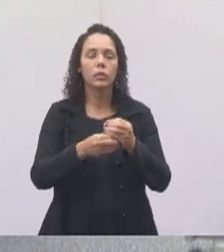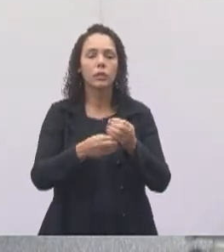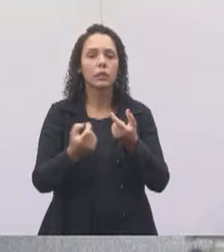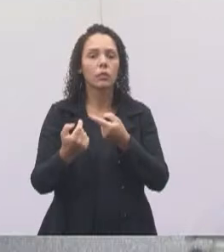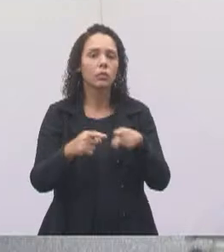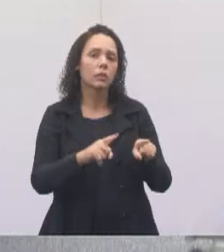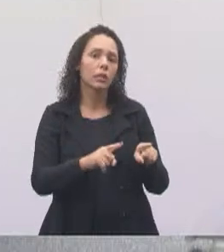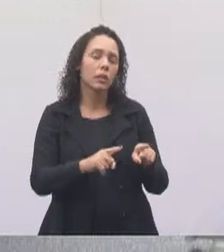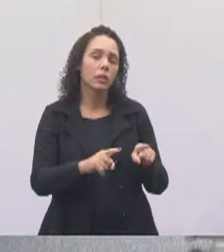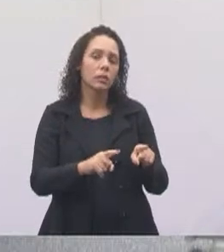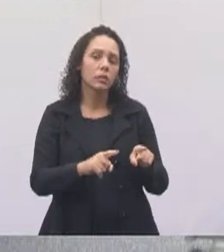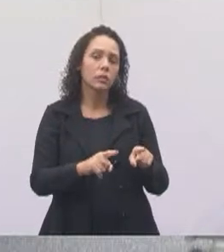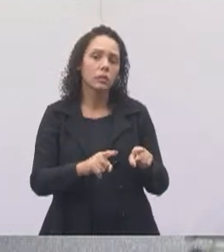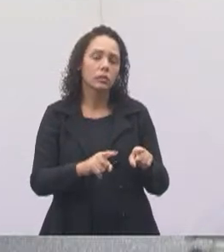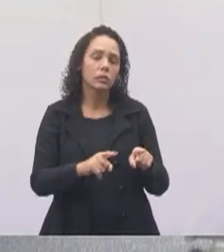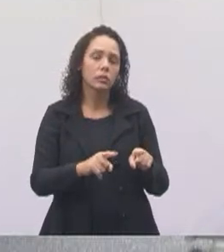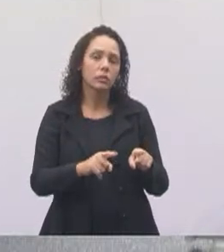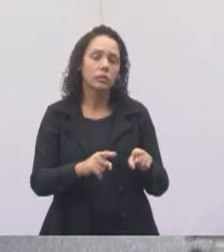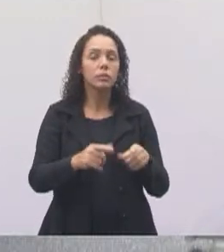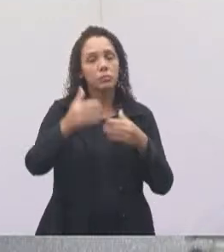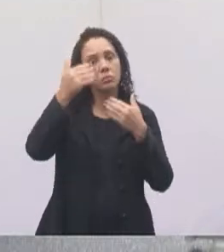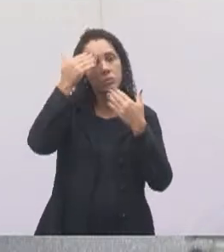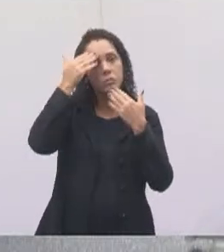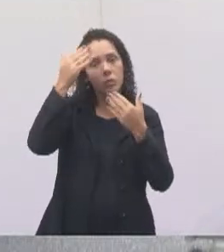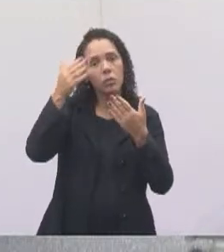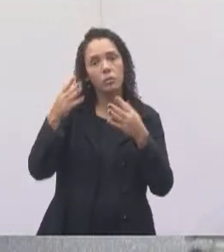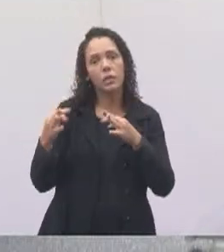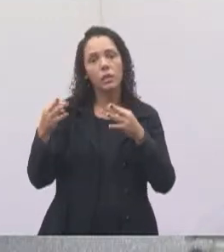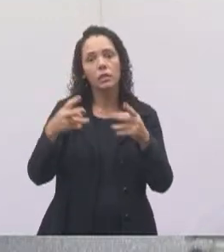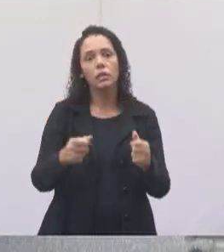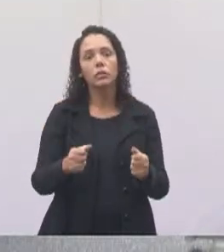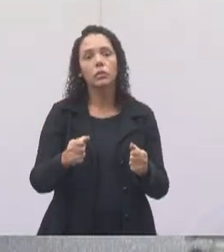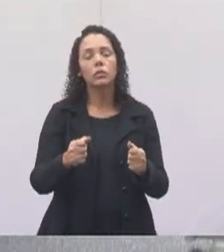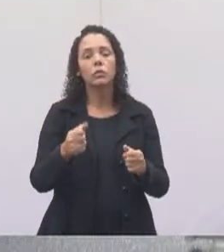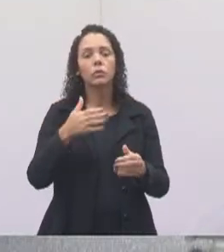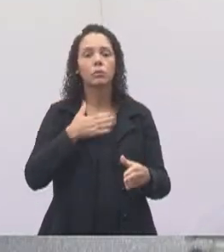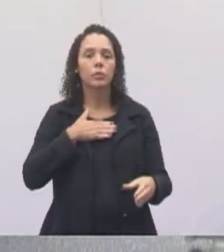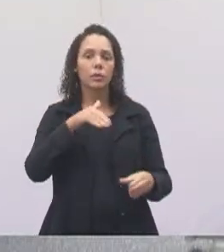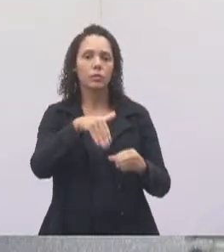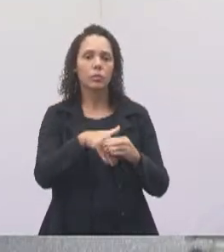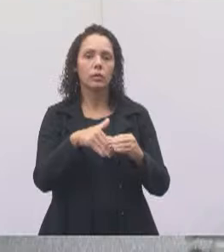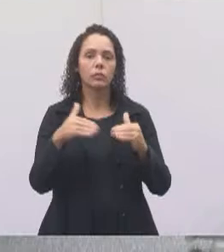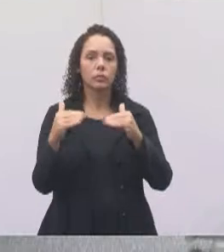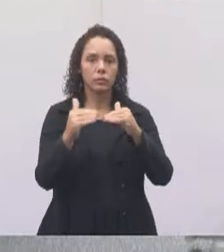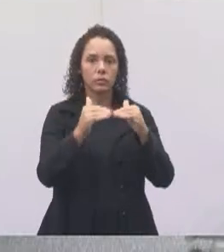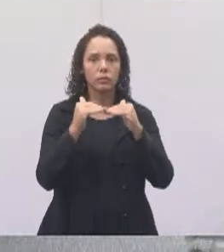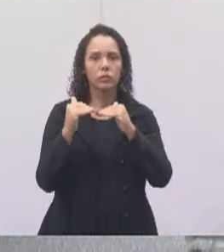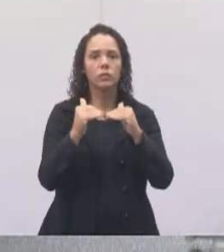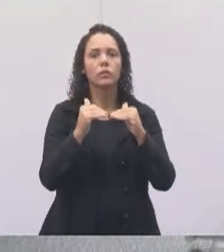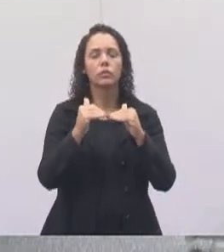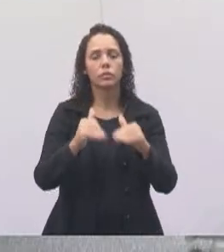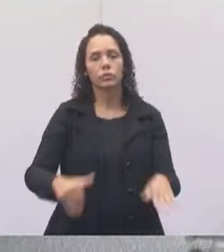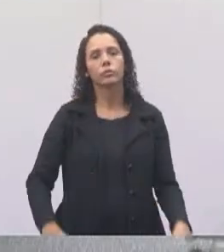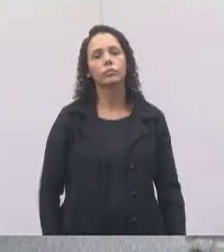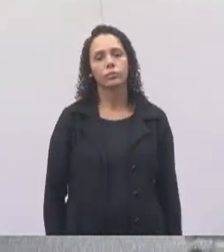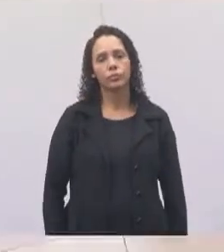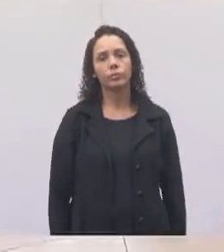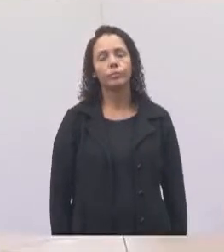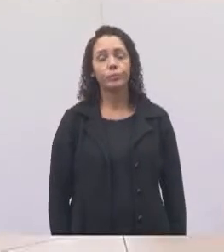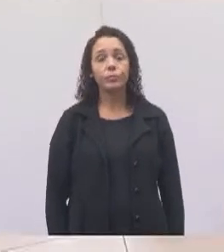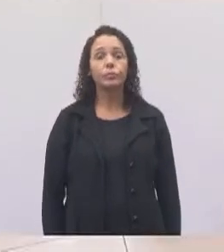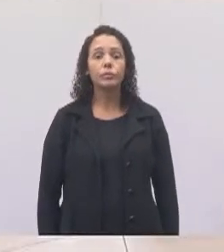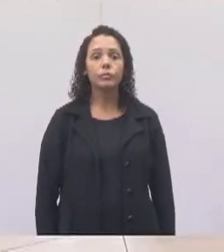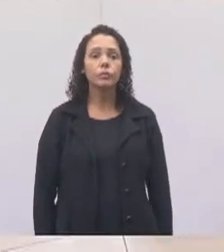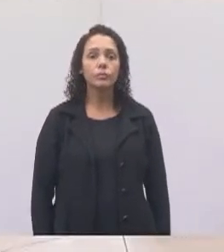abaixo, mas muito obrigado a todos aí. E meu voto é favorável.